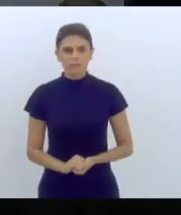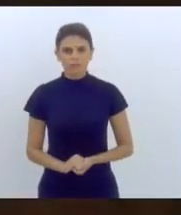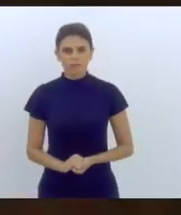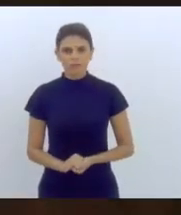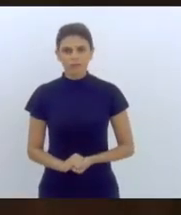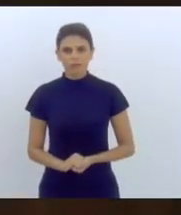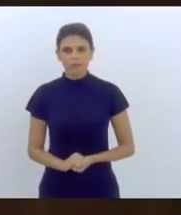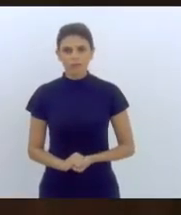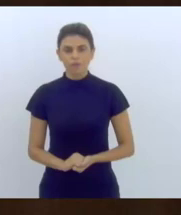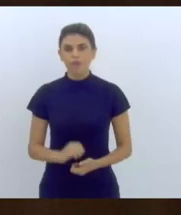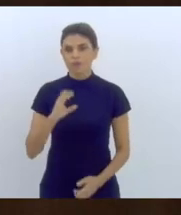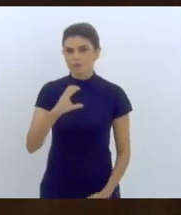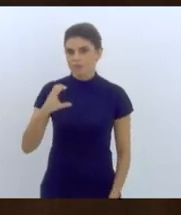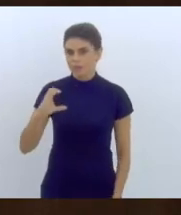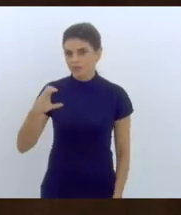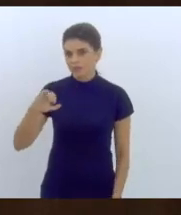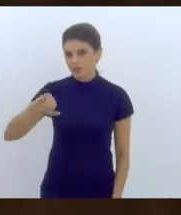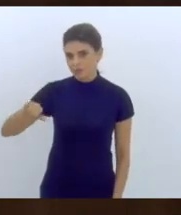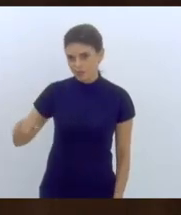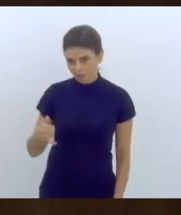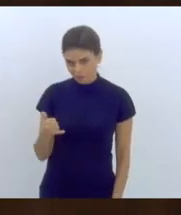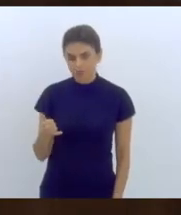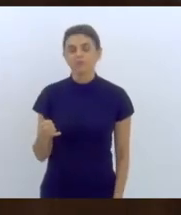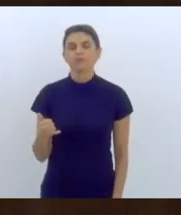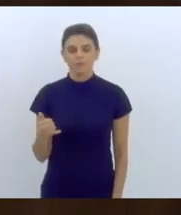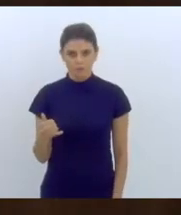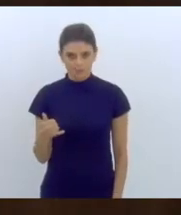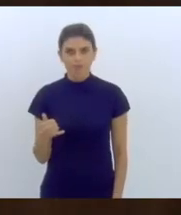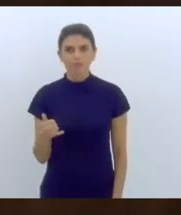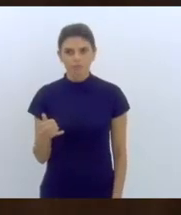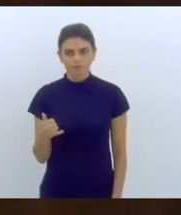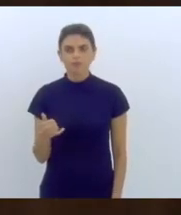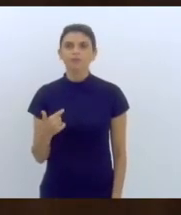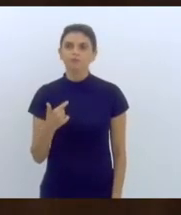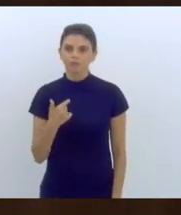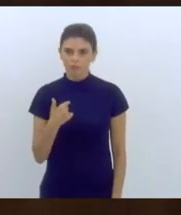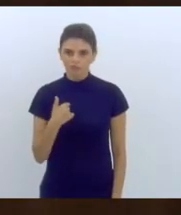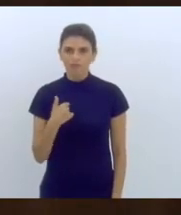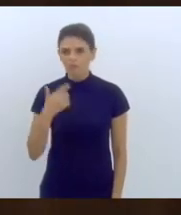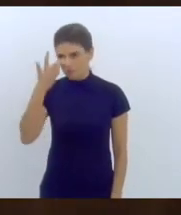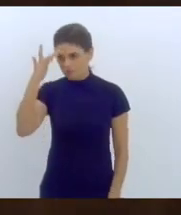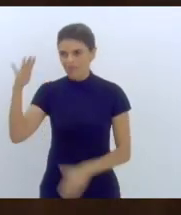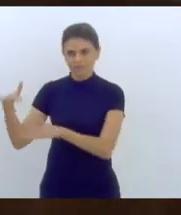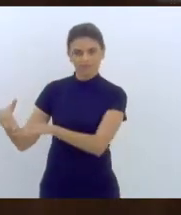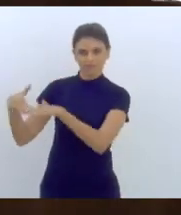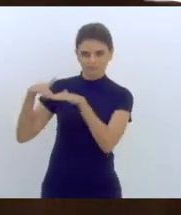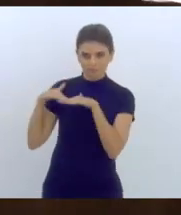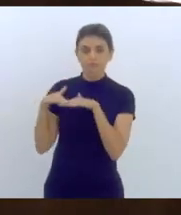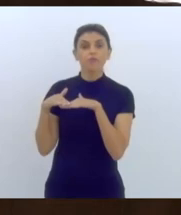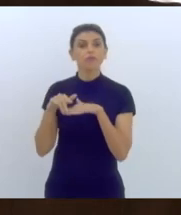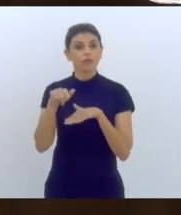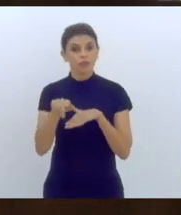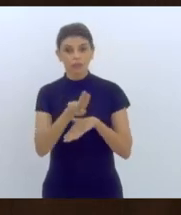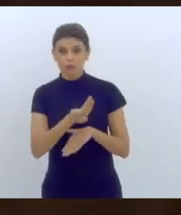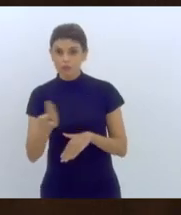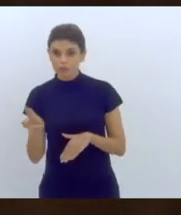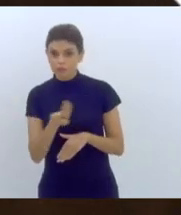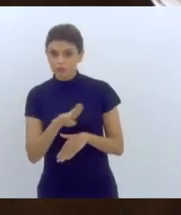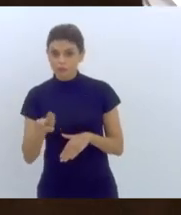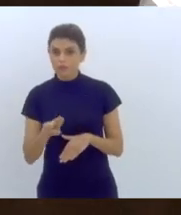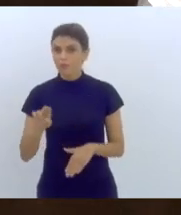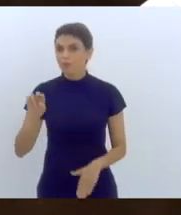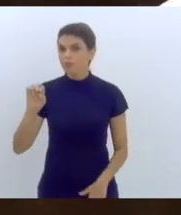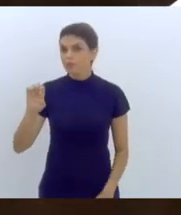Da CCJ. Está vendo? Eu até falava com o Mink outro dia. Isso aí chama-se